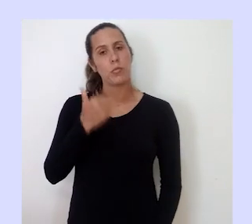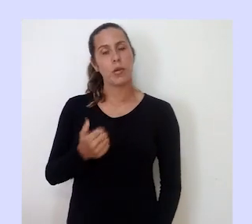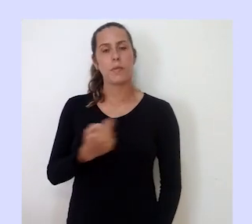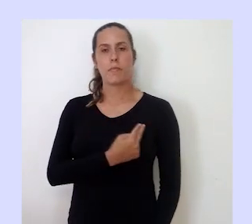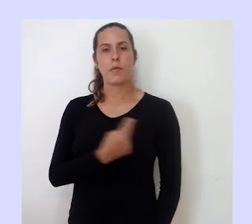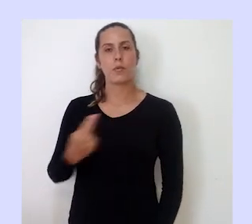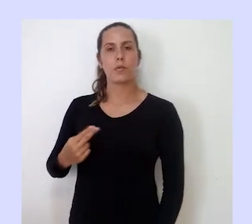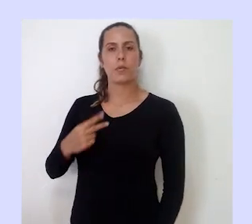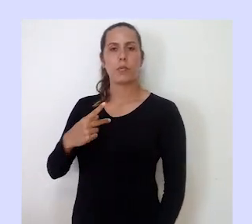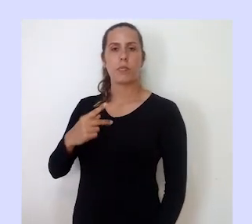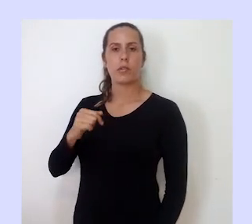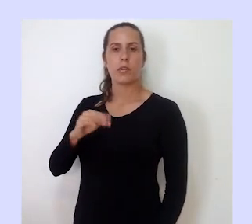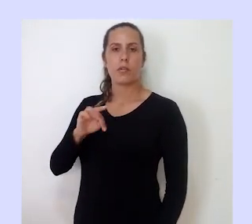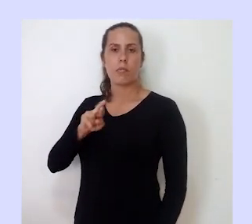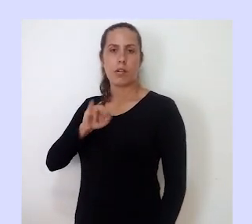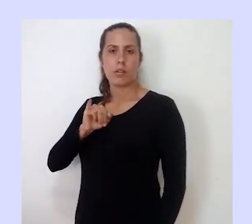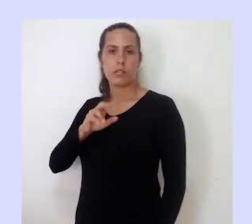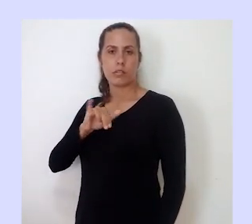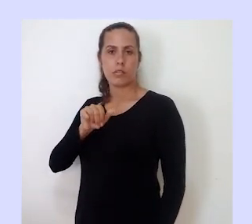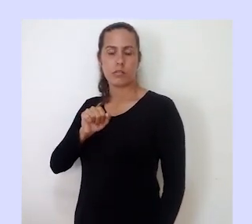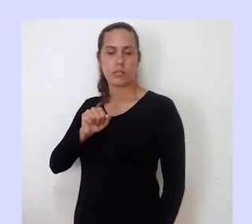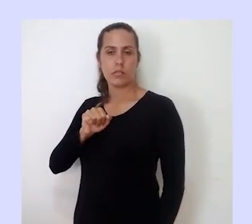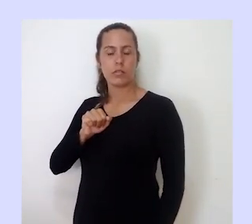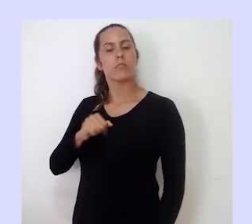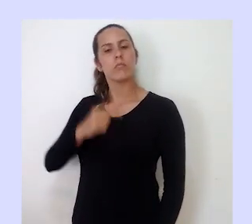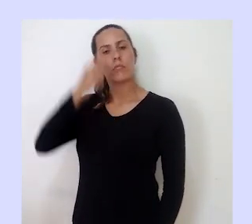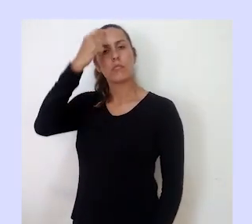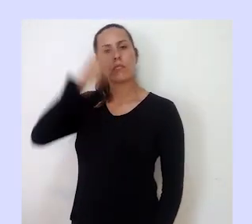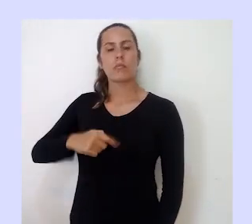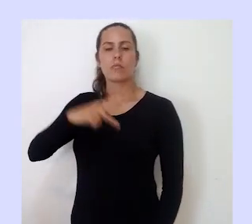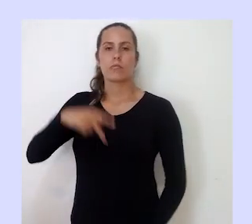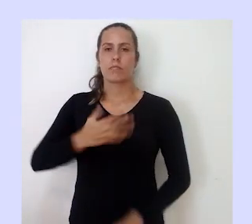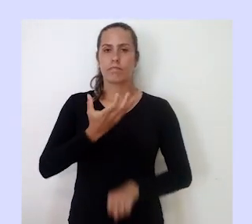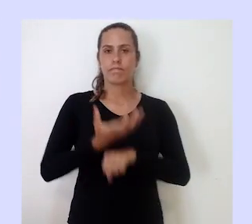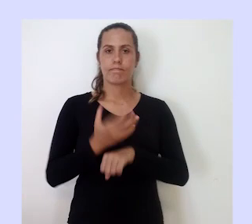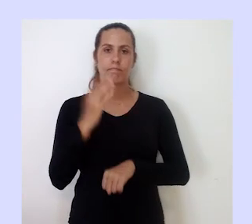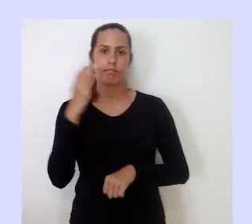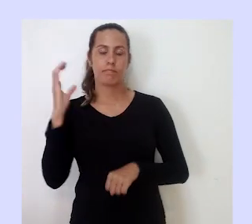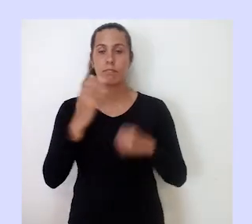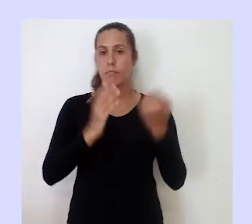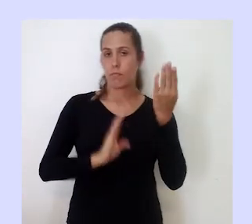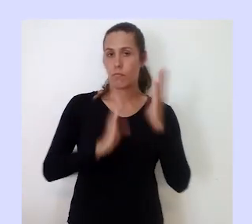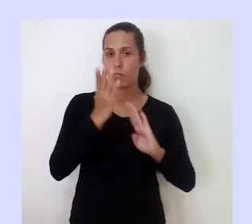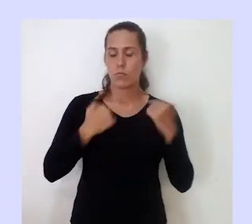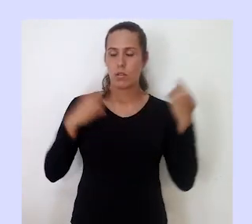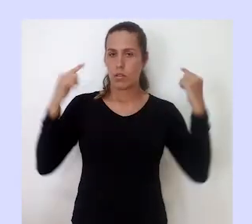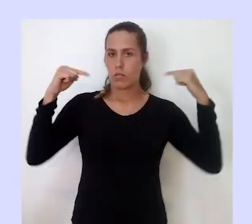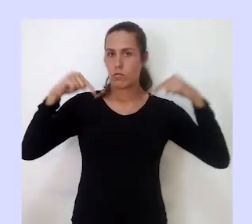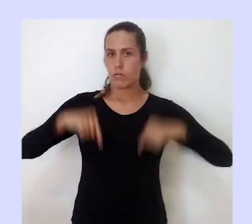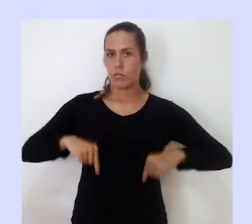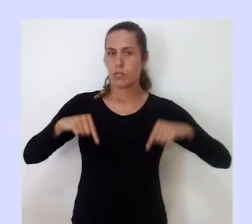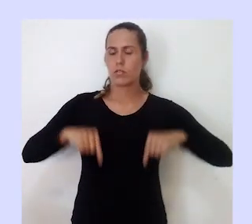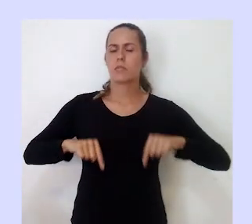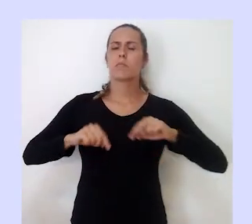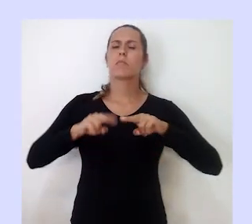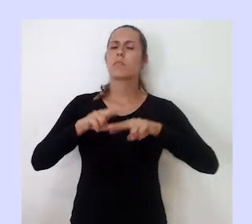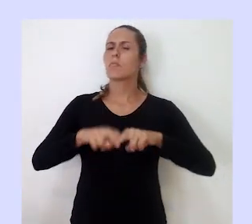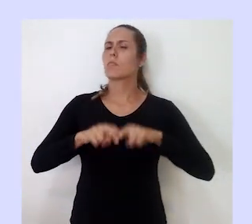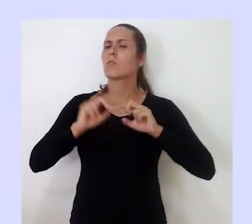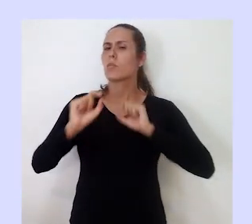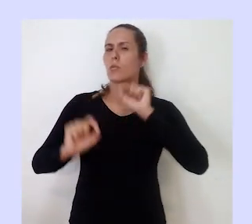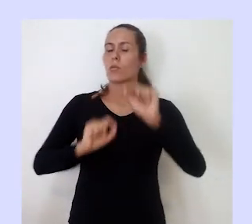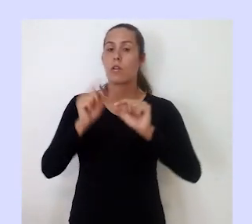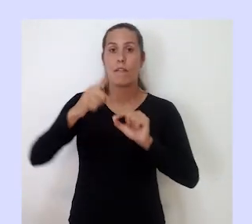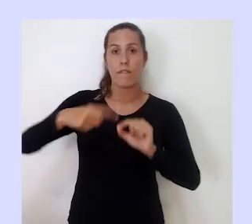Olá, tudo bem? Meu nome é Patrícia Dantas, sou professora de Ciências e Biologia. Estou novamente no EducaPE